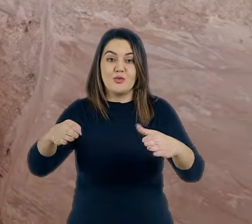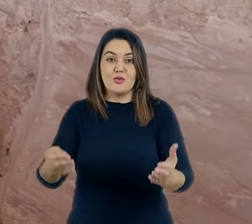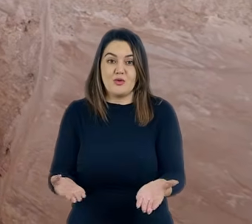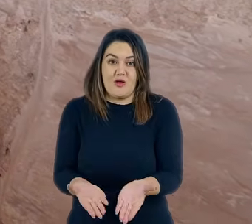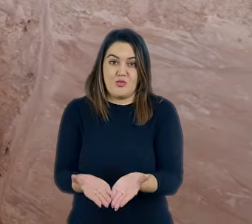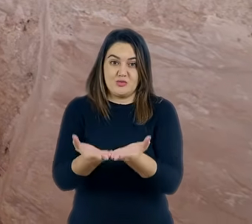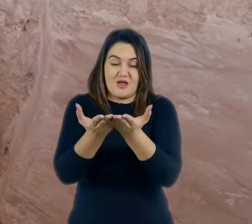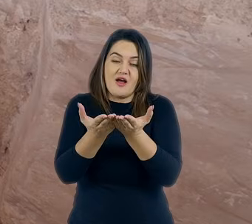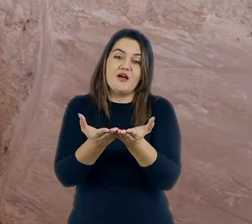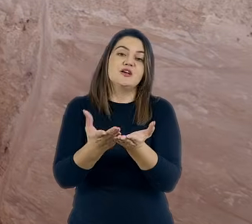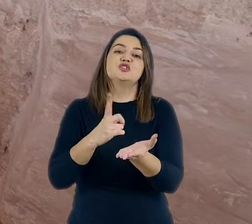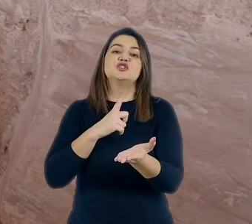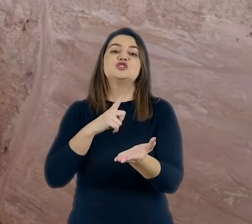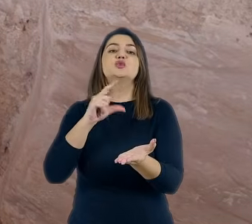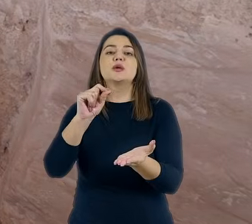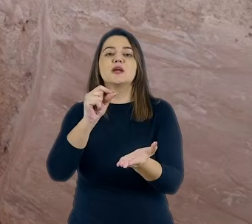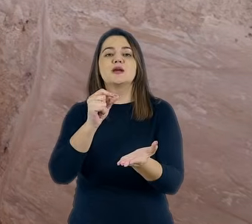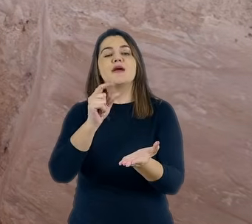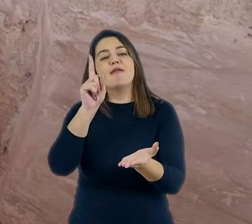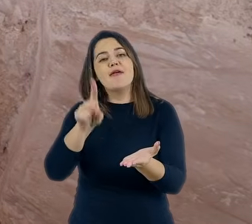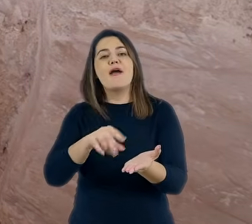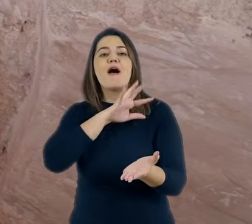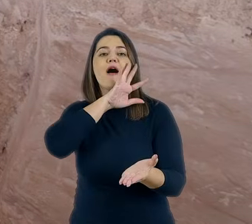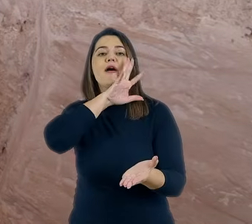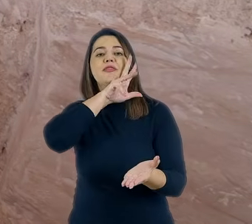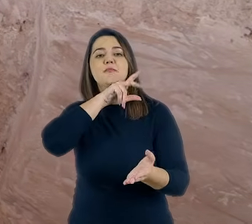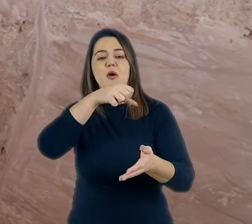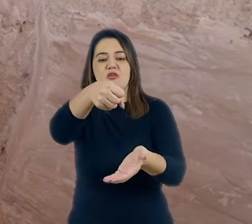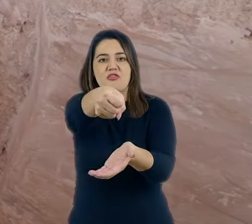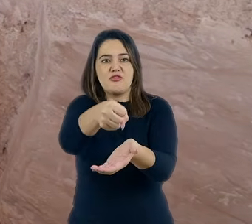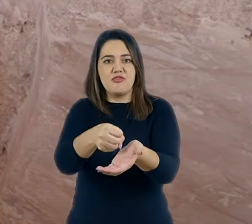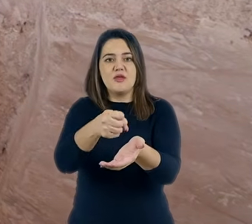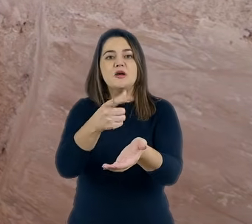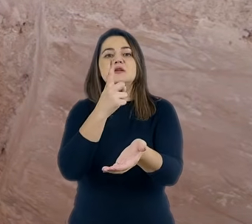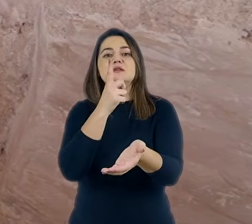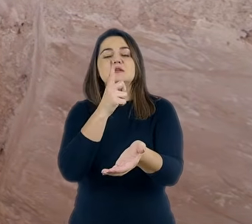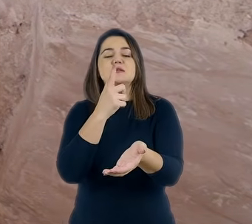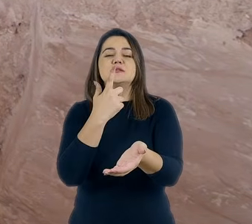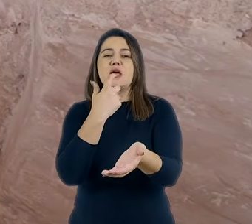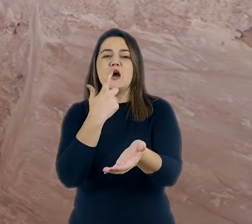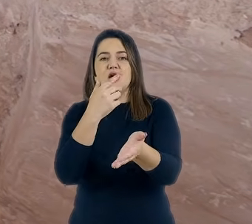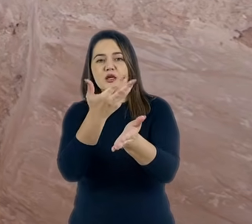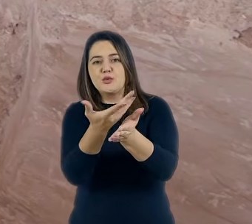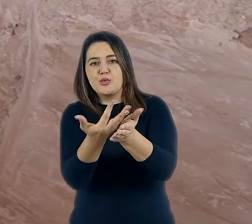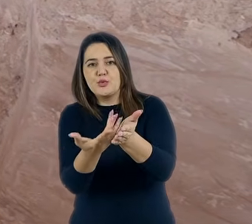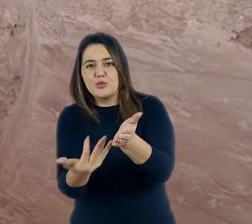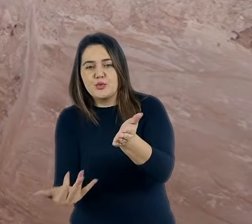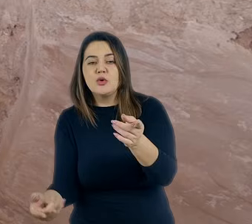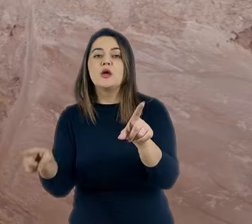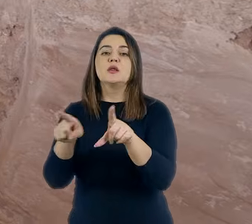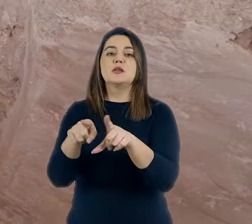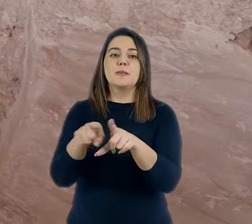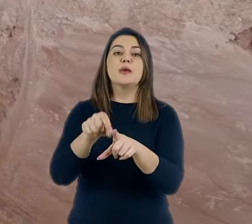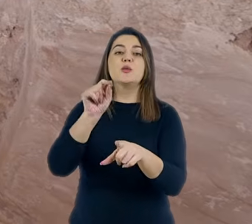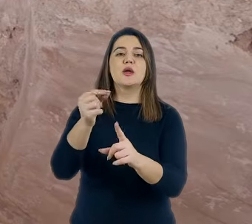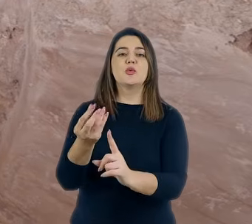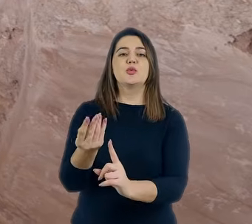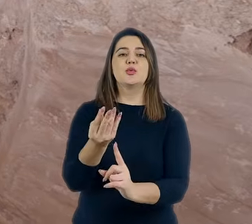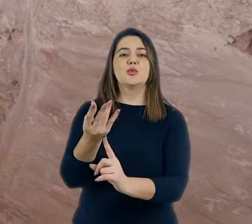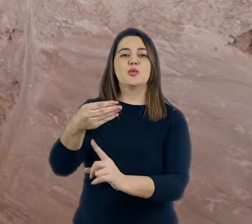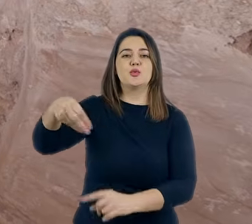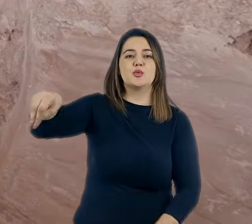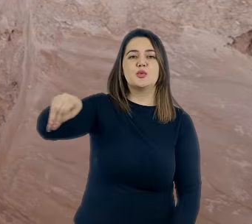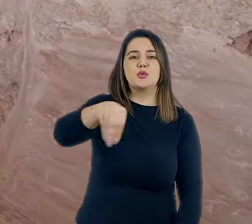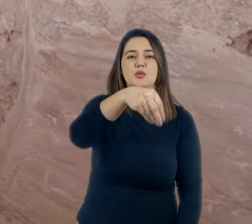palavras, aqui em cima desse altar, sangue de animais sacrificados foi apresentado, incenso foi queimado